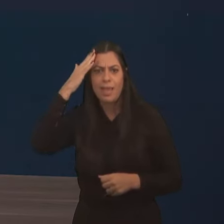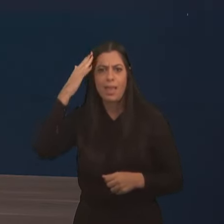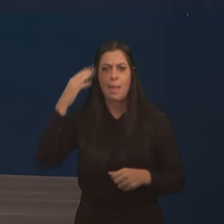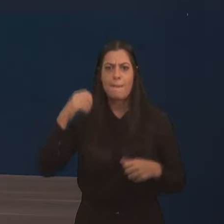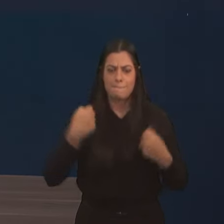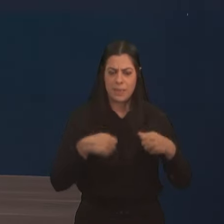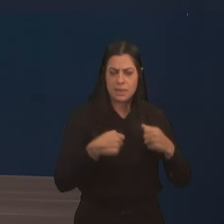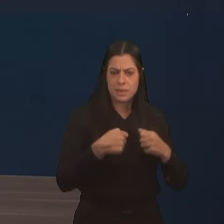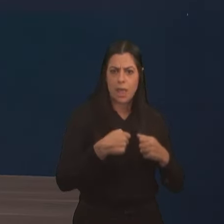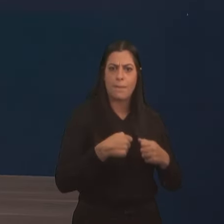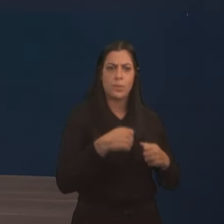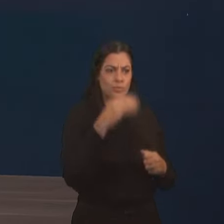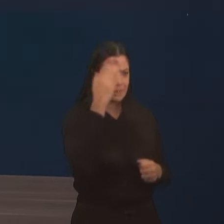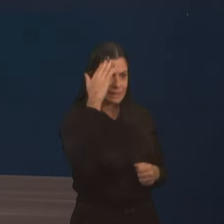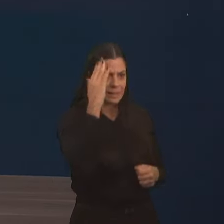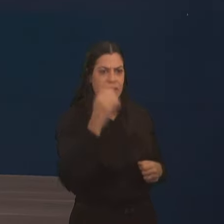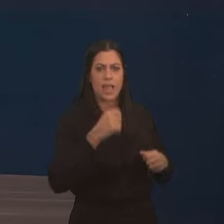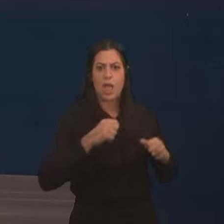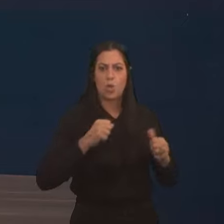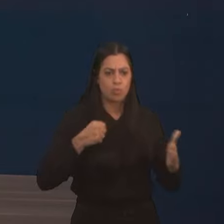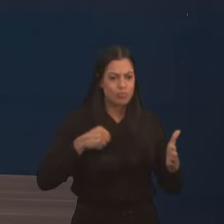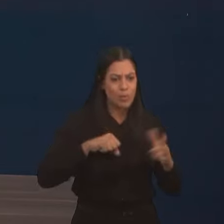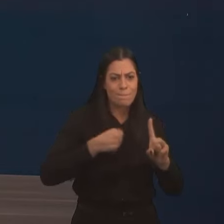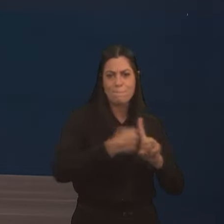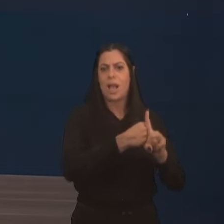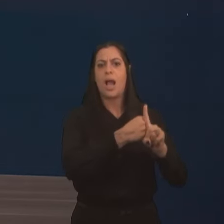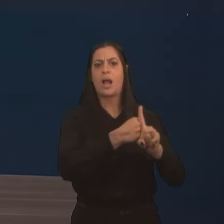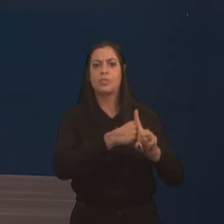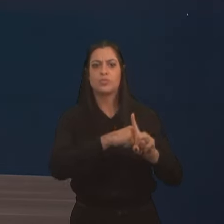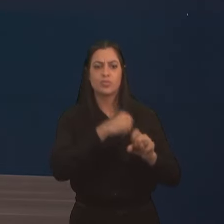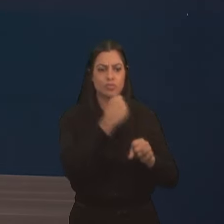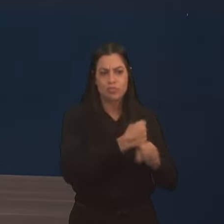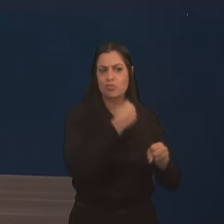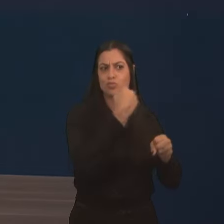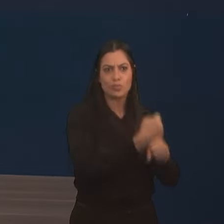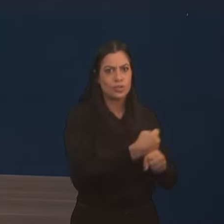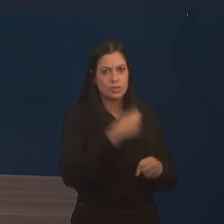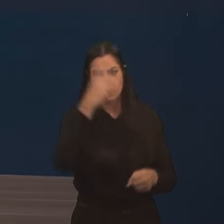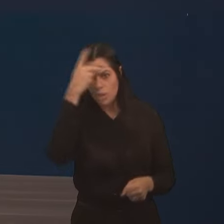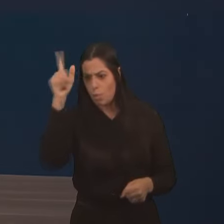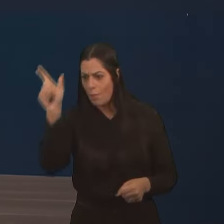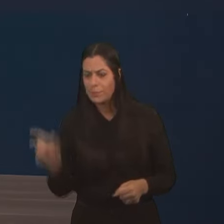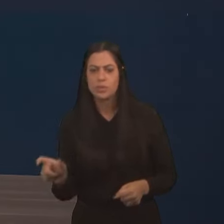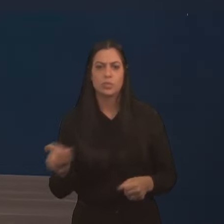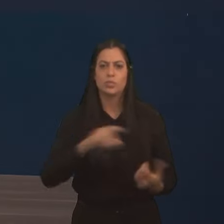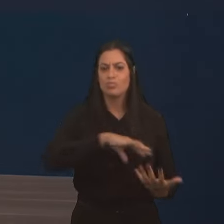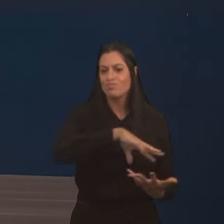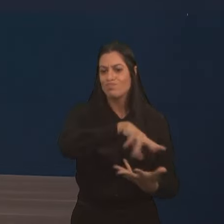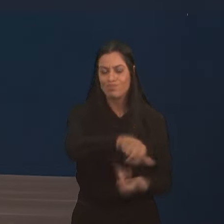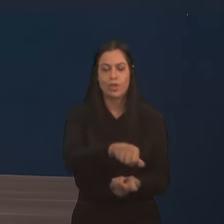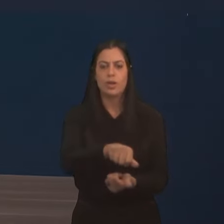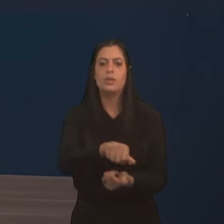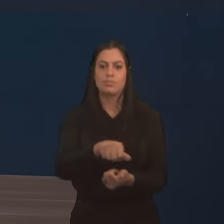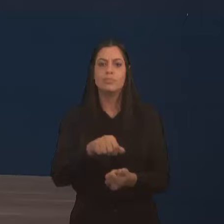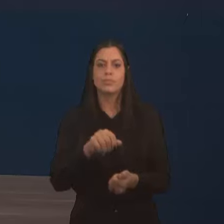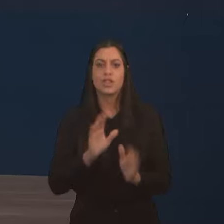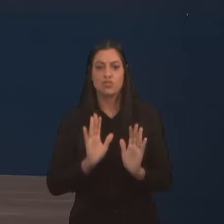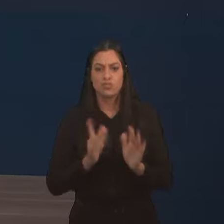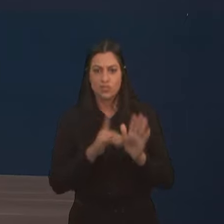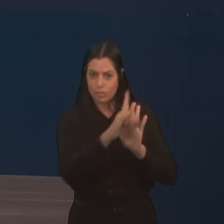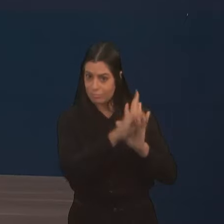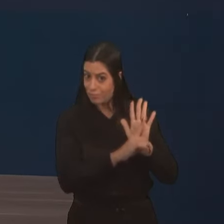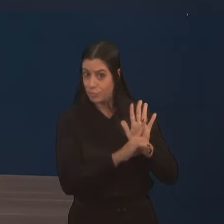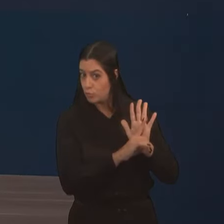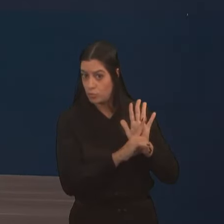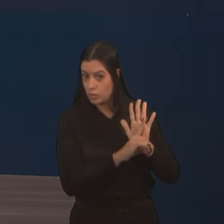comprender cuál es el impacto de esas grandes construcciones humanas con ese modelo